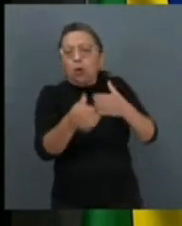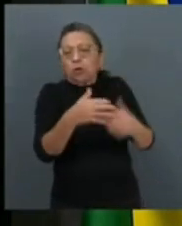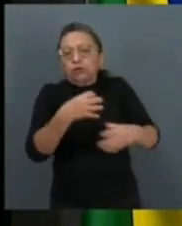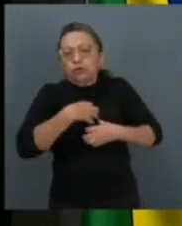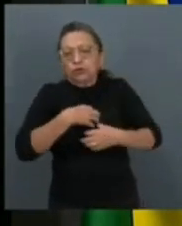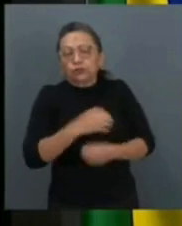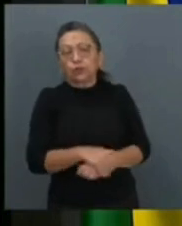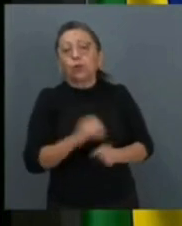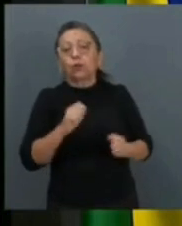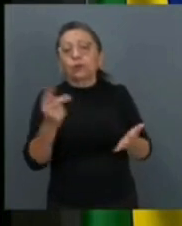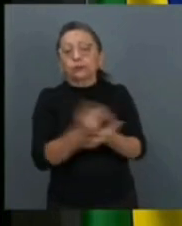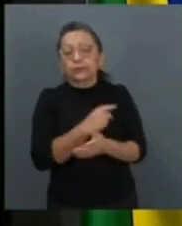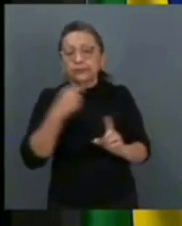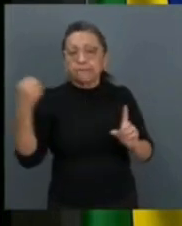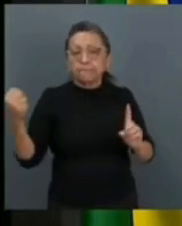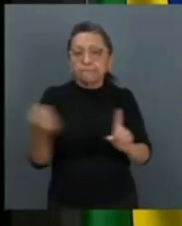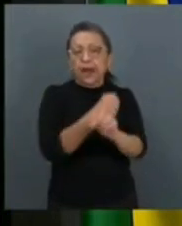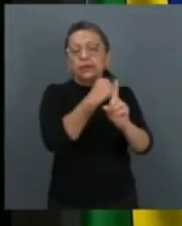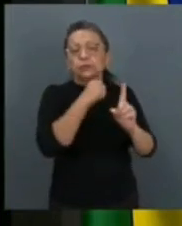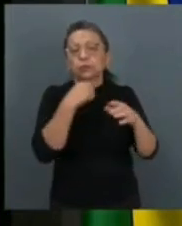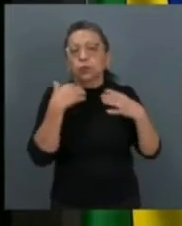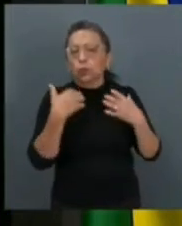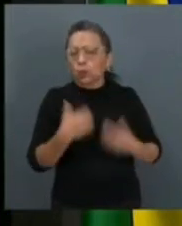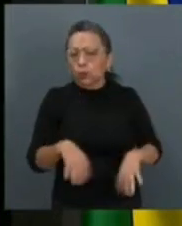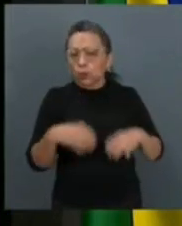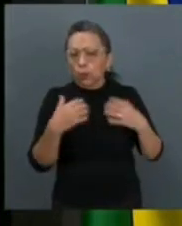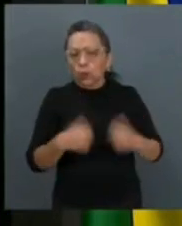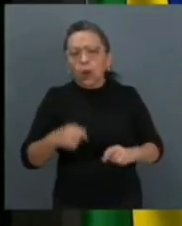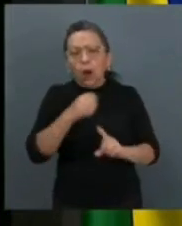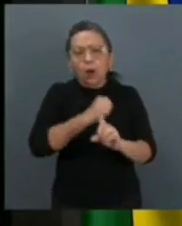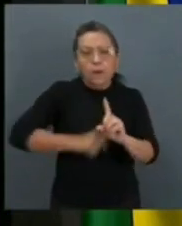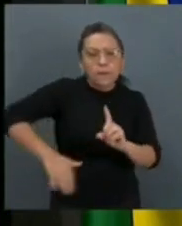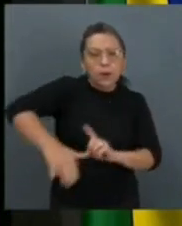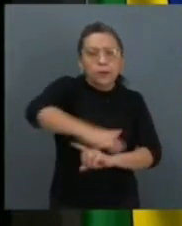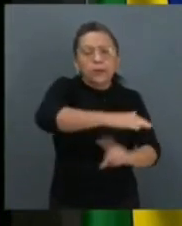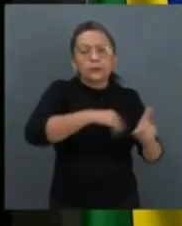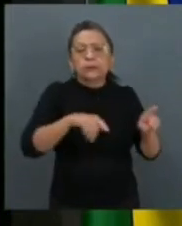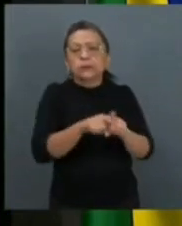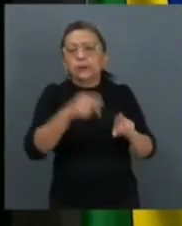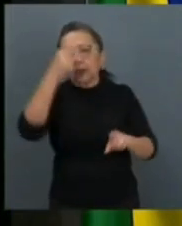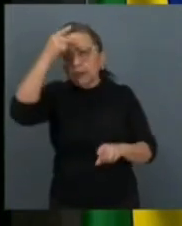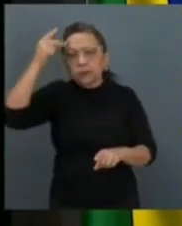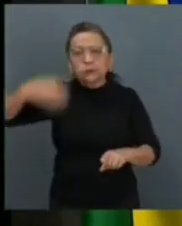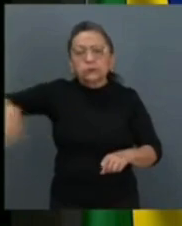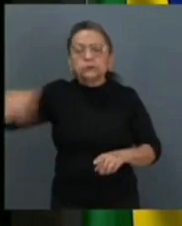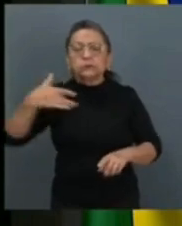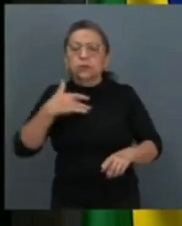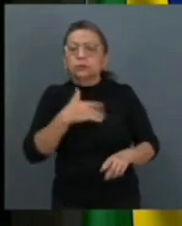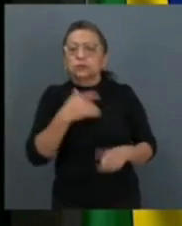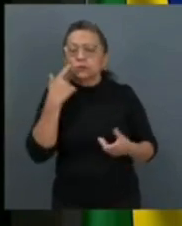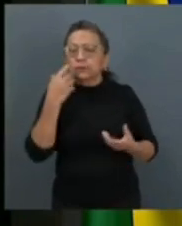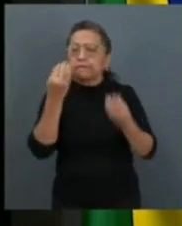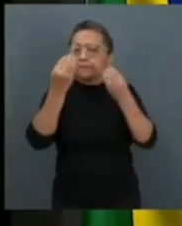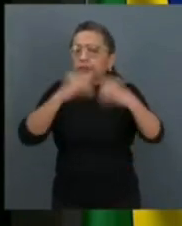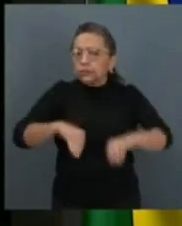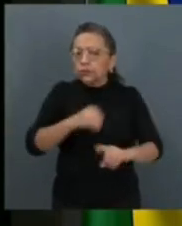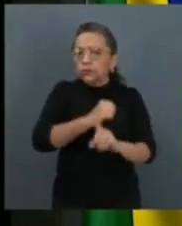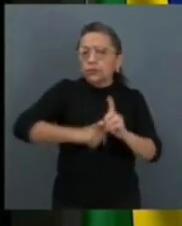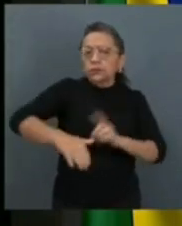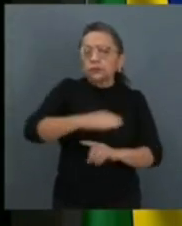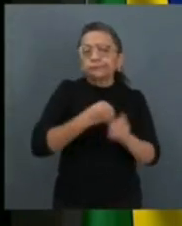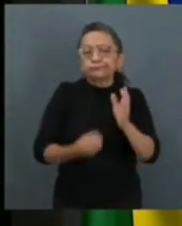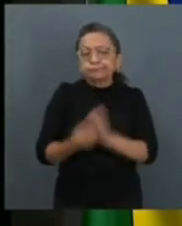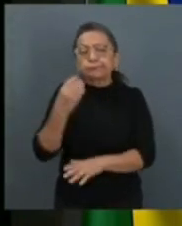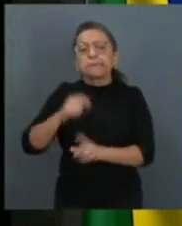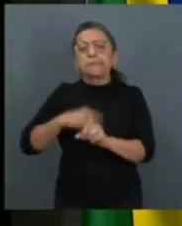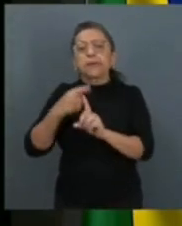causando impactos irreparáveis ao meio ambiente e à saúde pública. danos ambientais, esses que geram cada